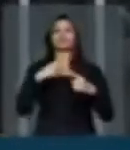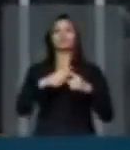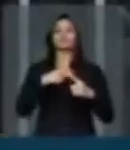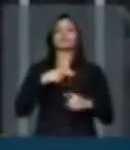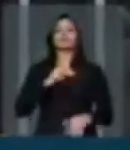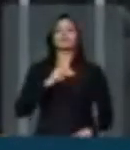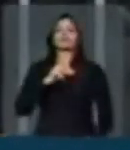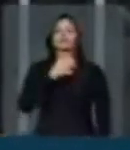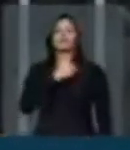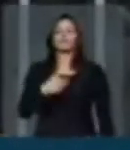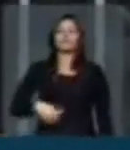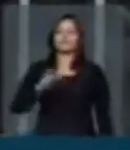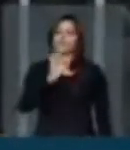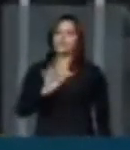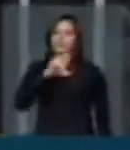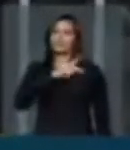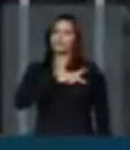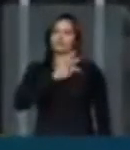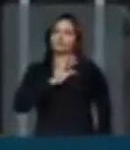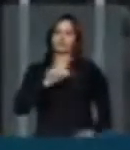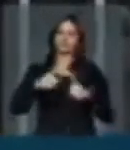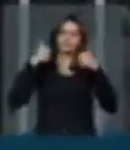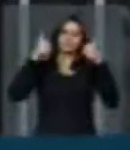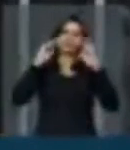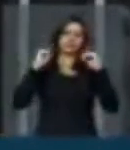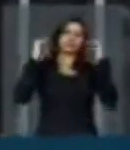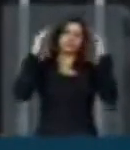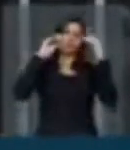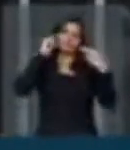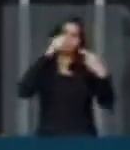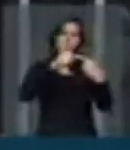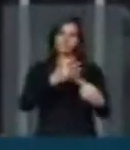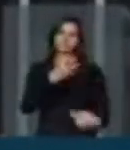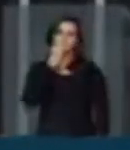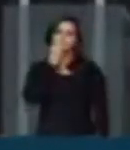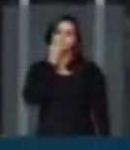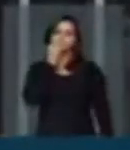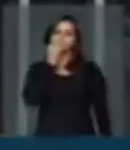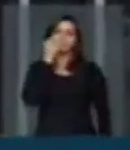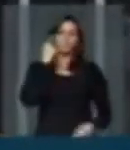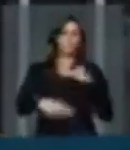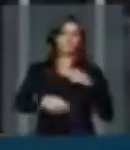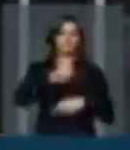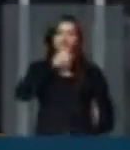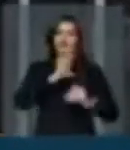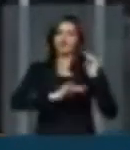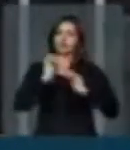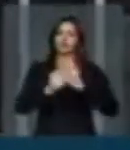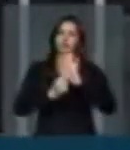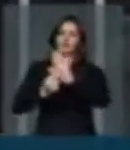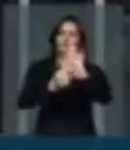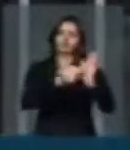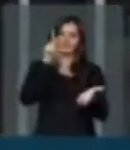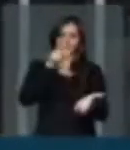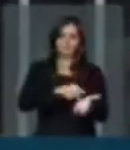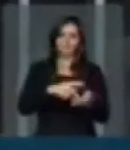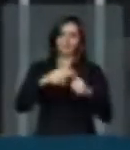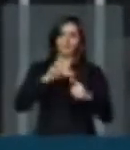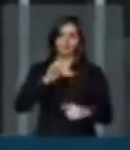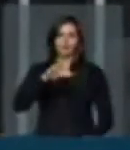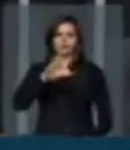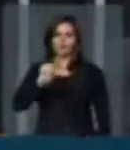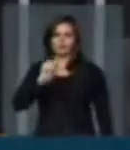governo central e do seu partido majoritário, com o objetivo de calar jornalistas. Numa democracia, quem se